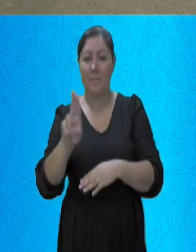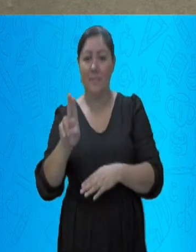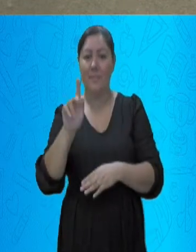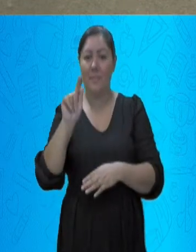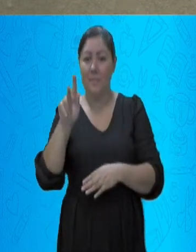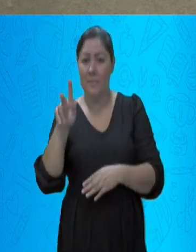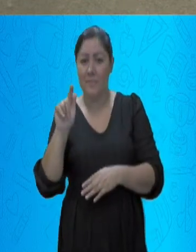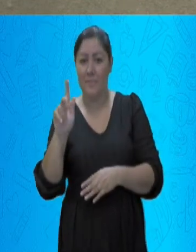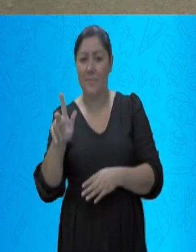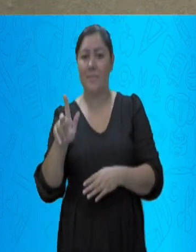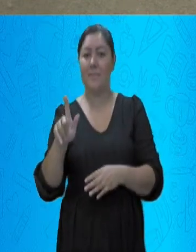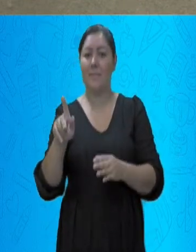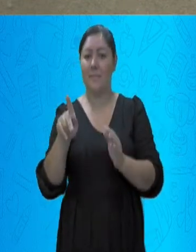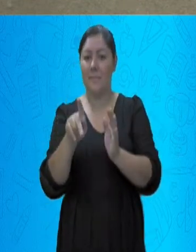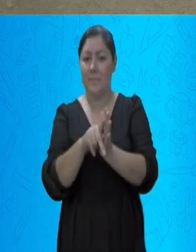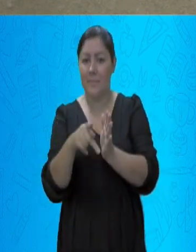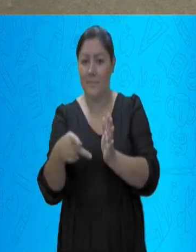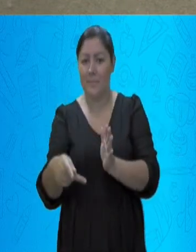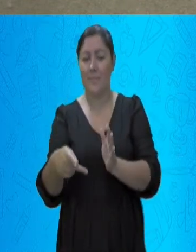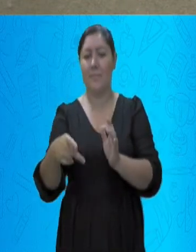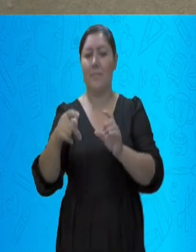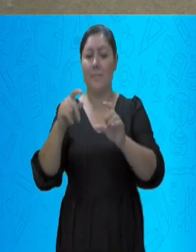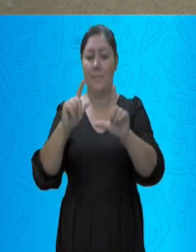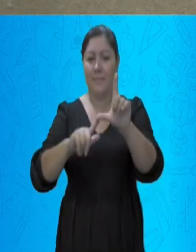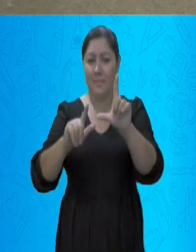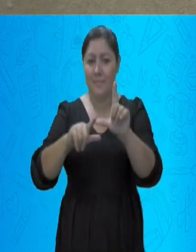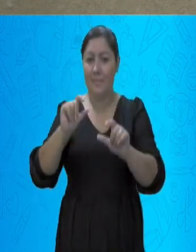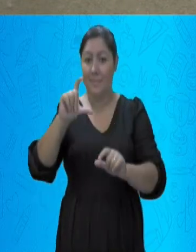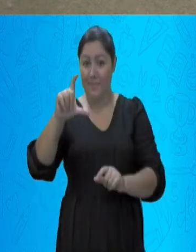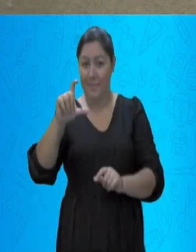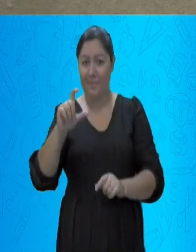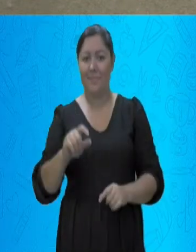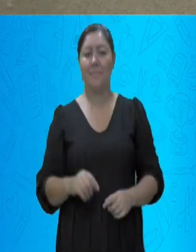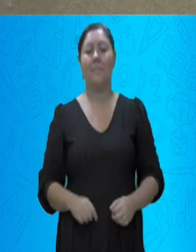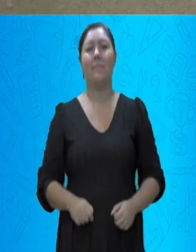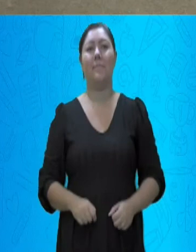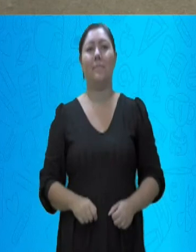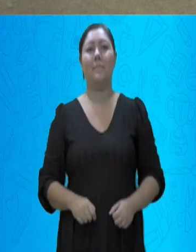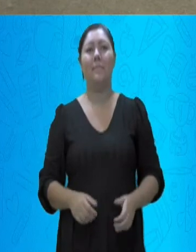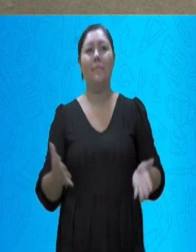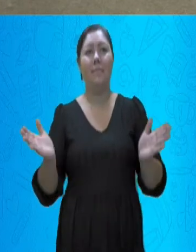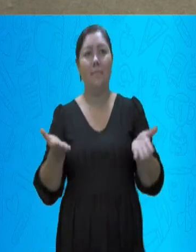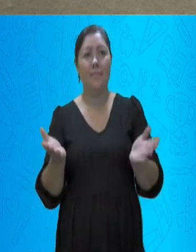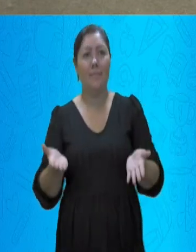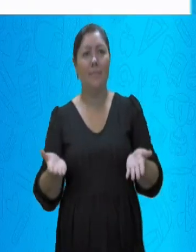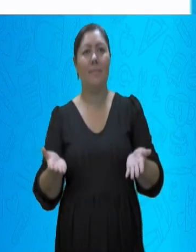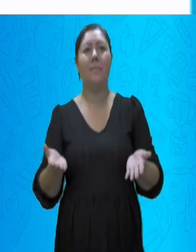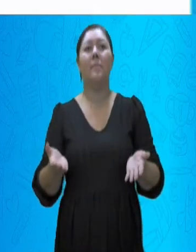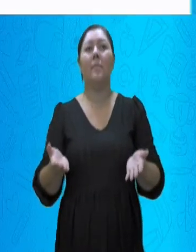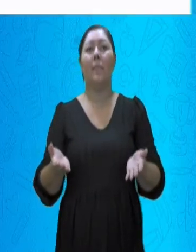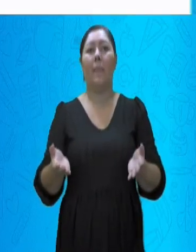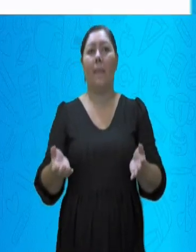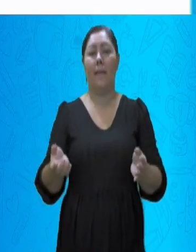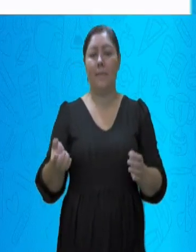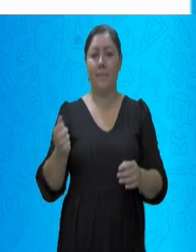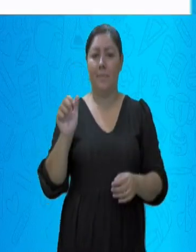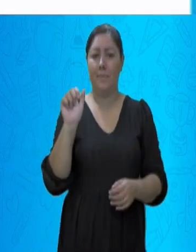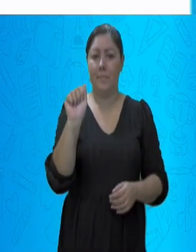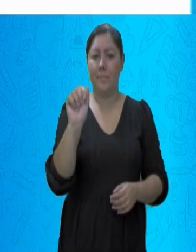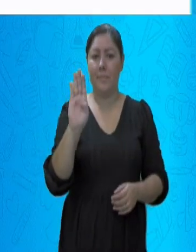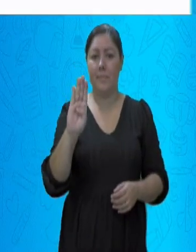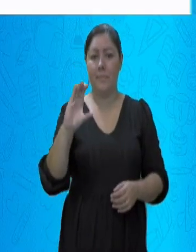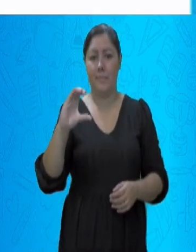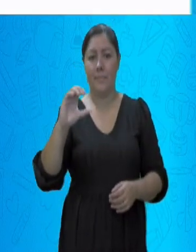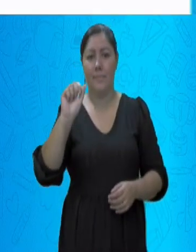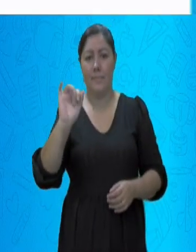nome próprio, letra maiúscula, não se esqueçam. Vamos agora completar as frases abaixo com substantivos